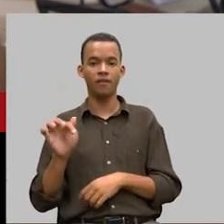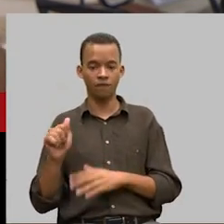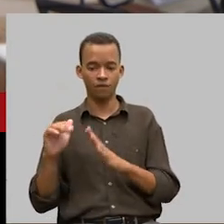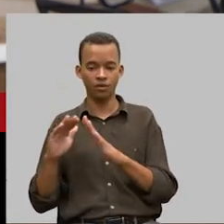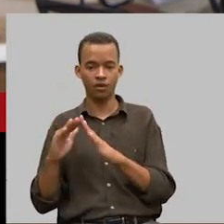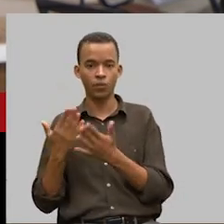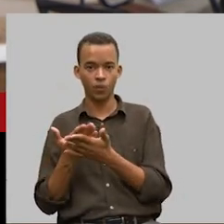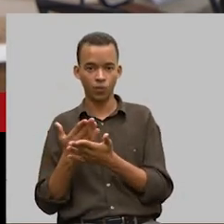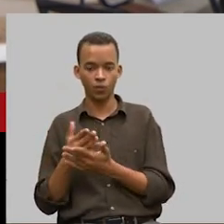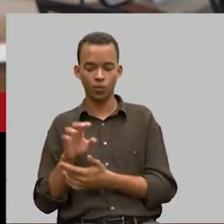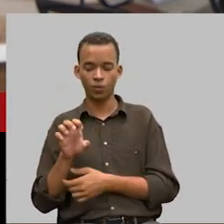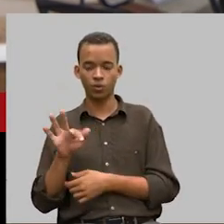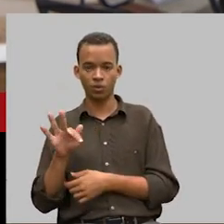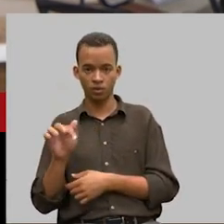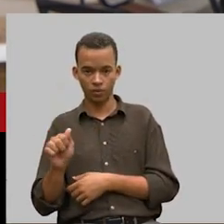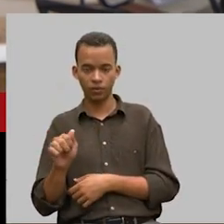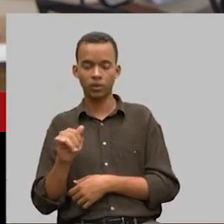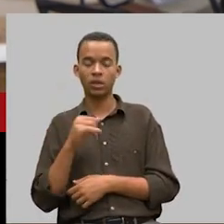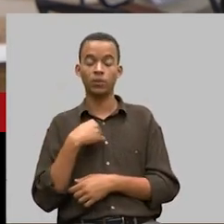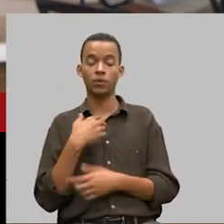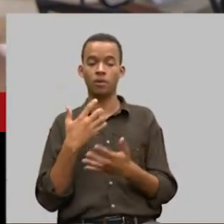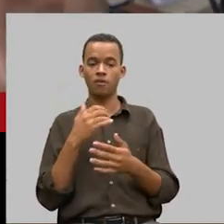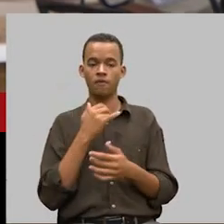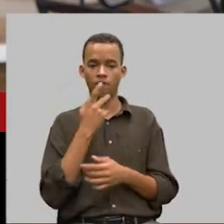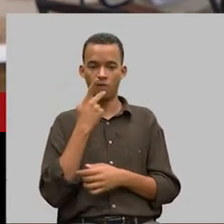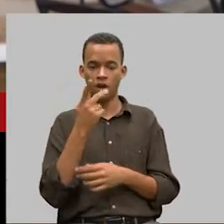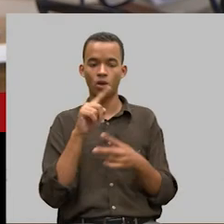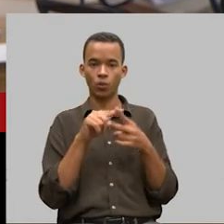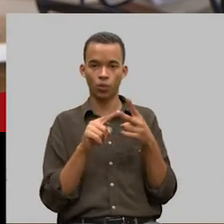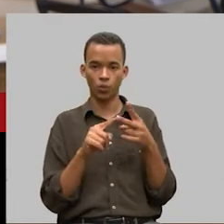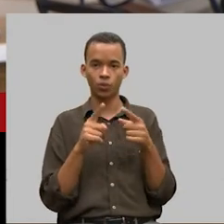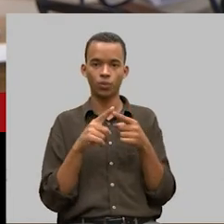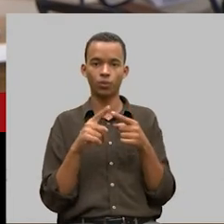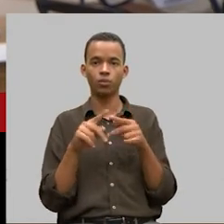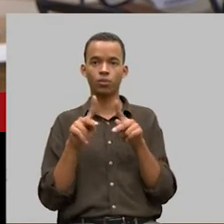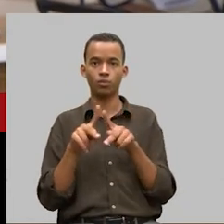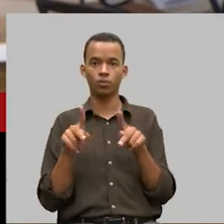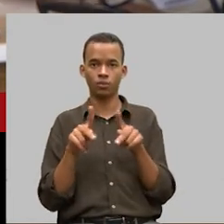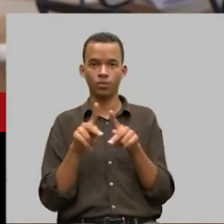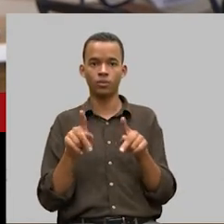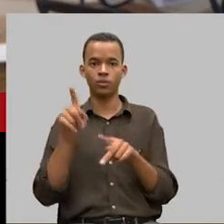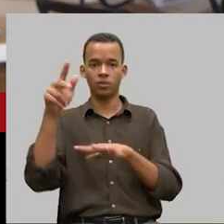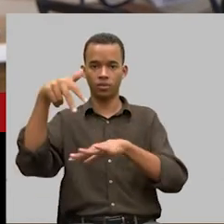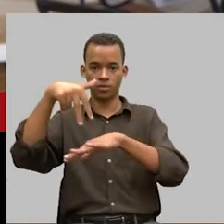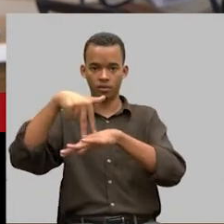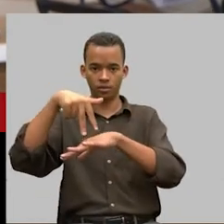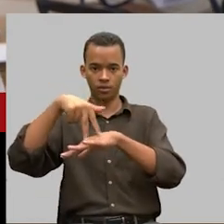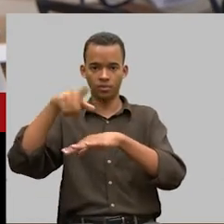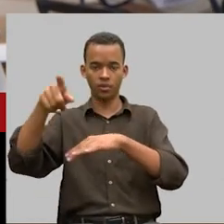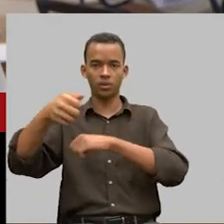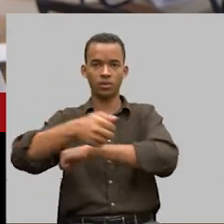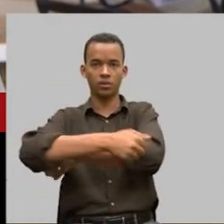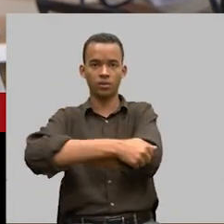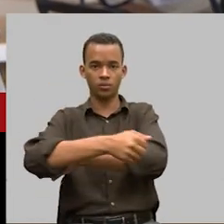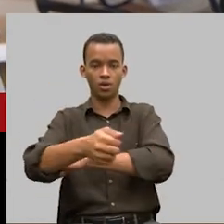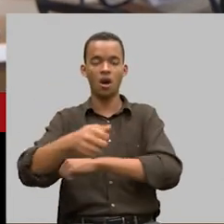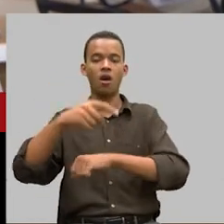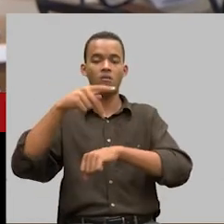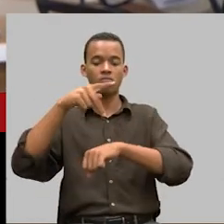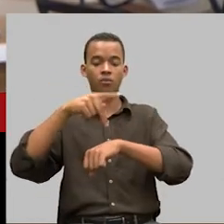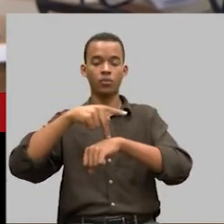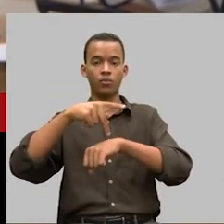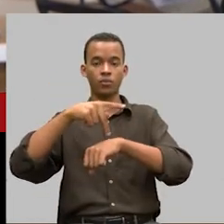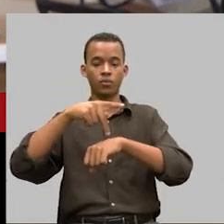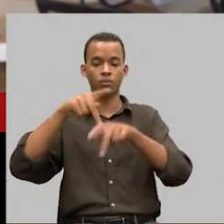vou quero citar duas pessoas aqui o professor Lino tá lá em pé na porta ali ó Lino ele foi